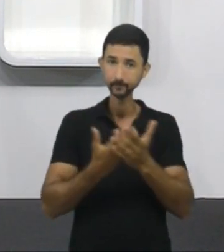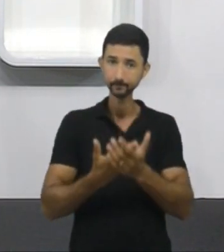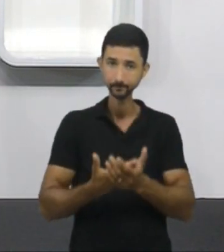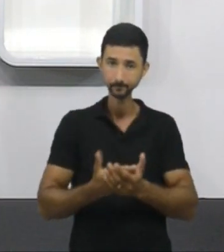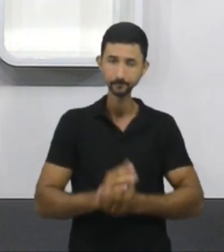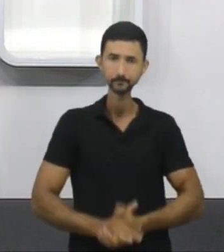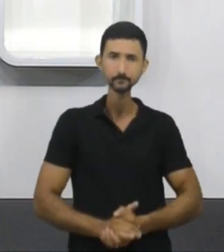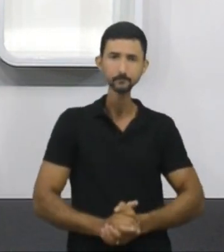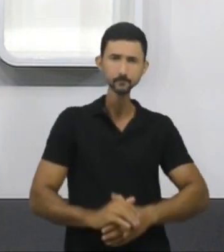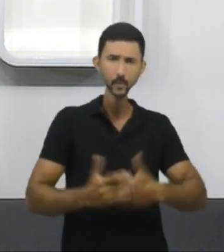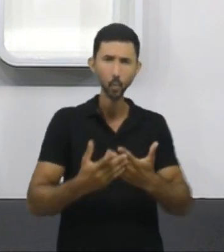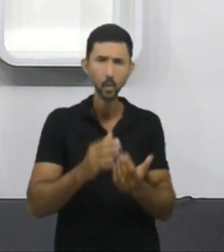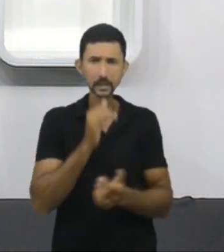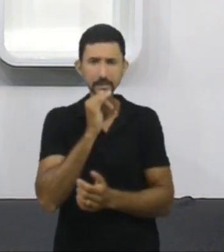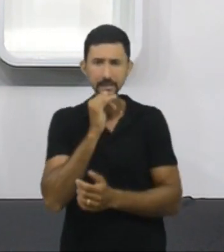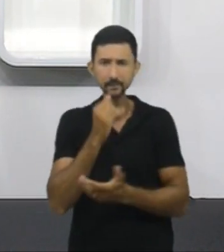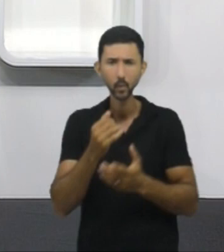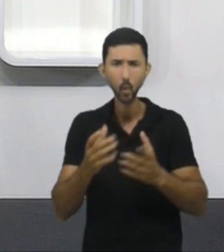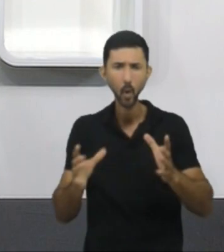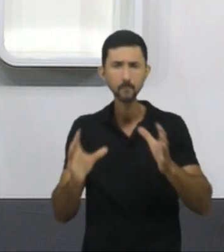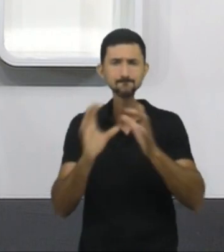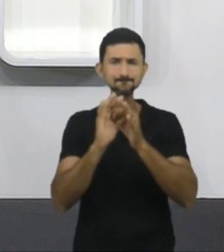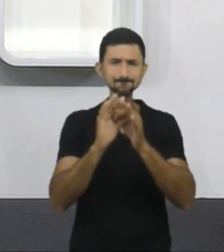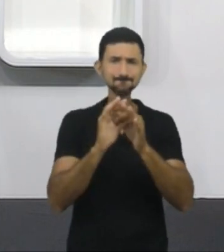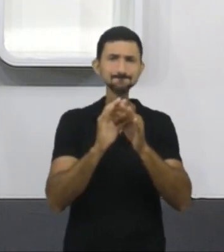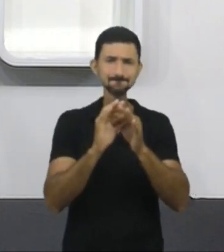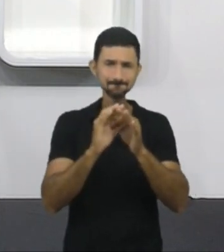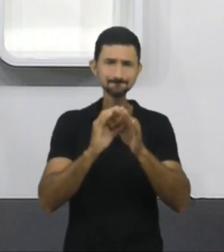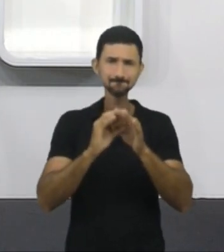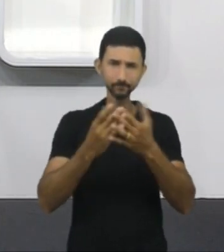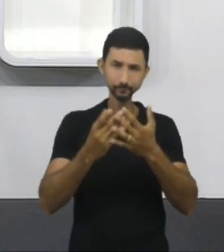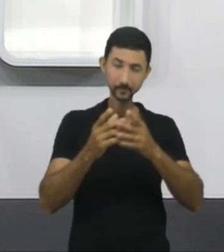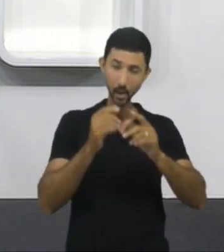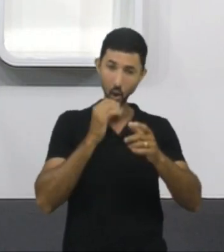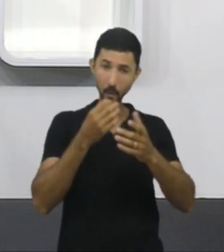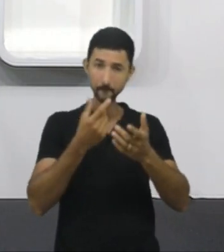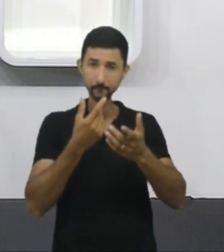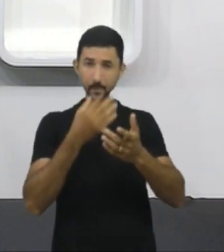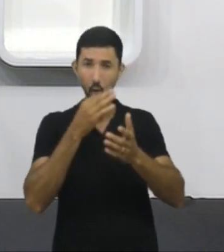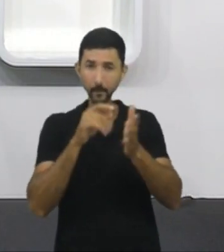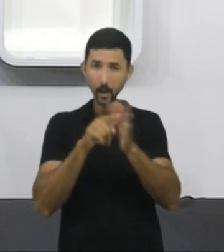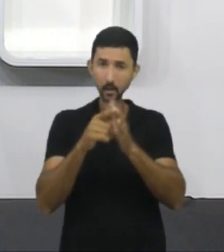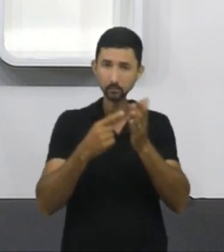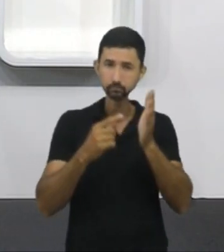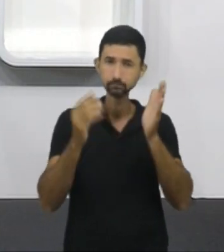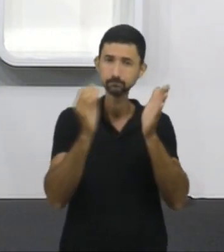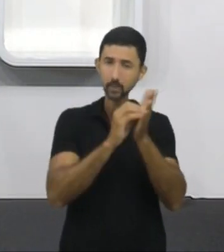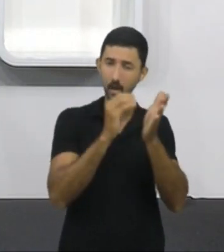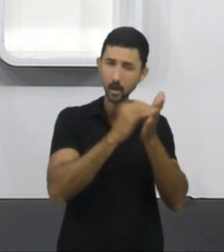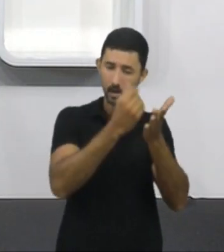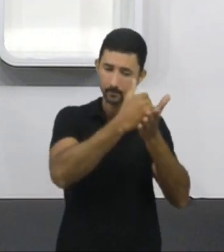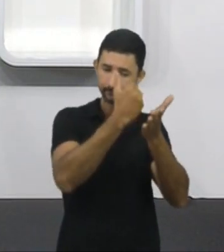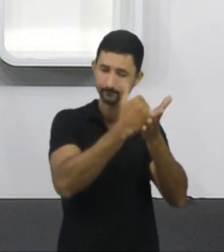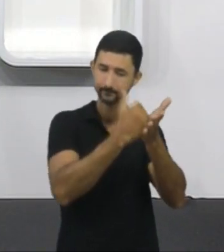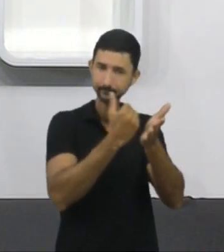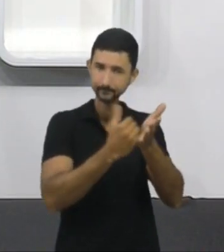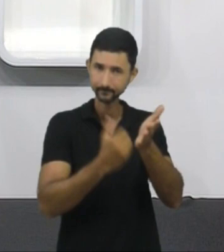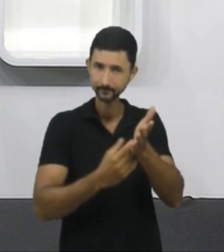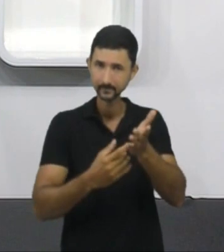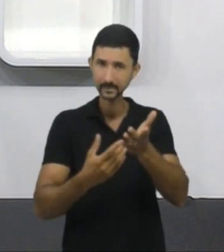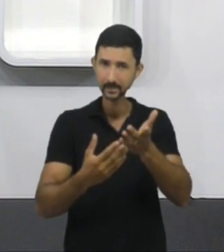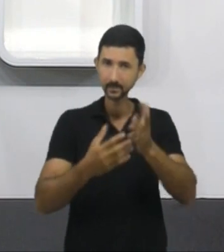hoje. Quando você tem essa conexão e quando você tem esses argumentos apresentados, você tem